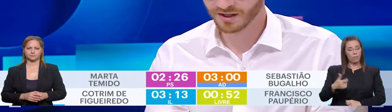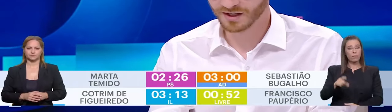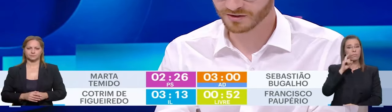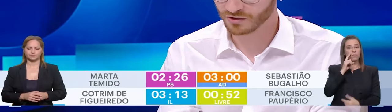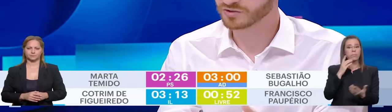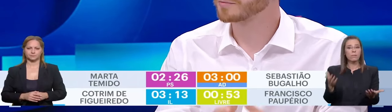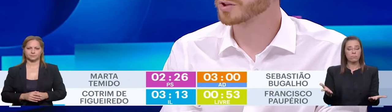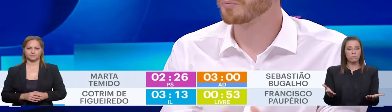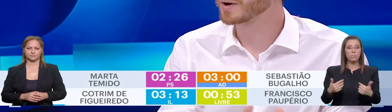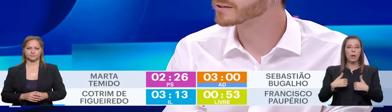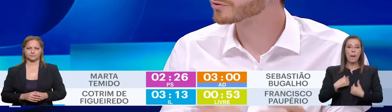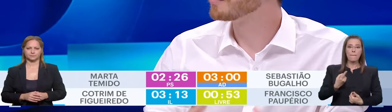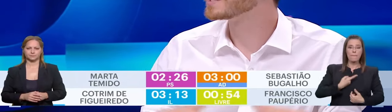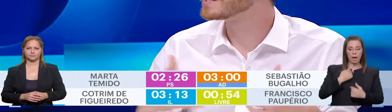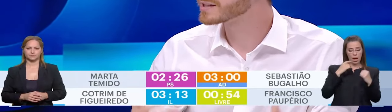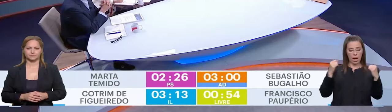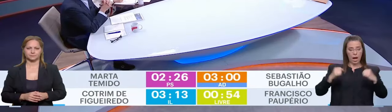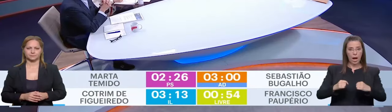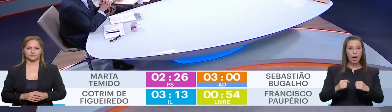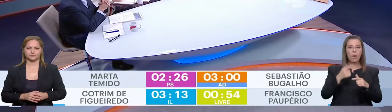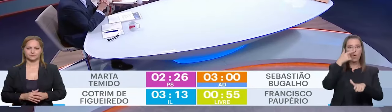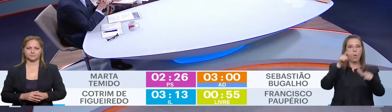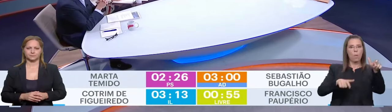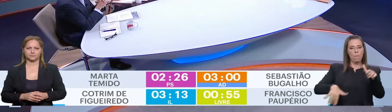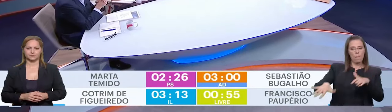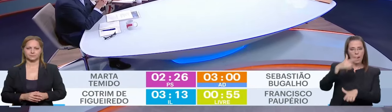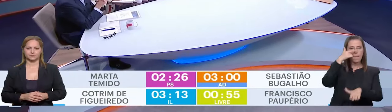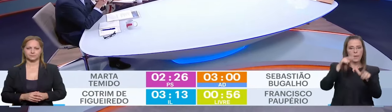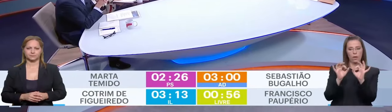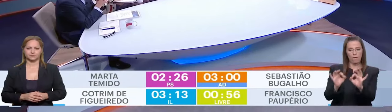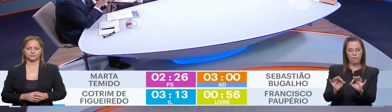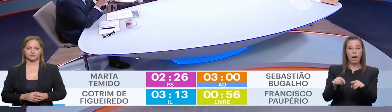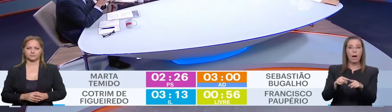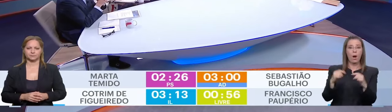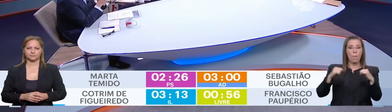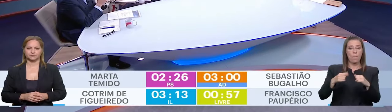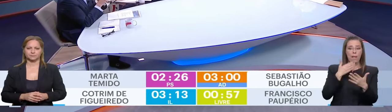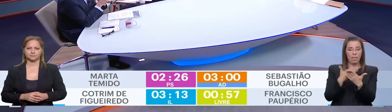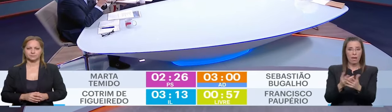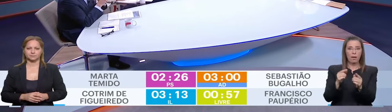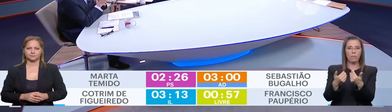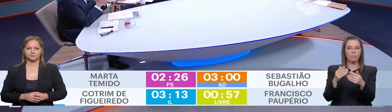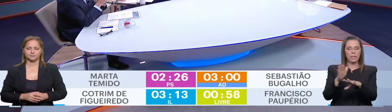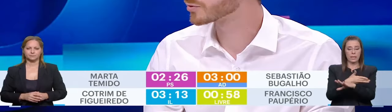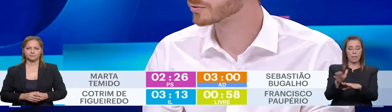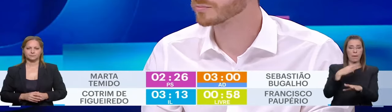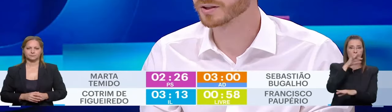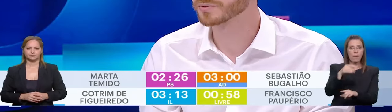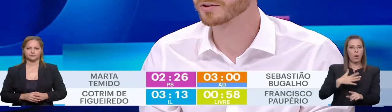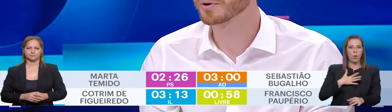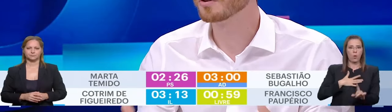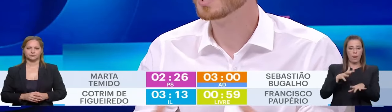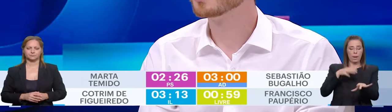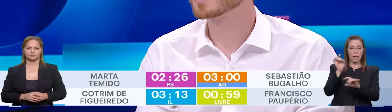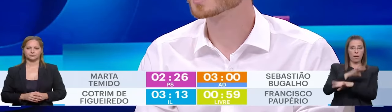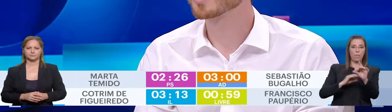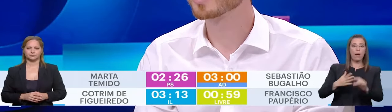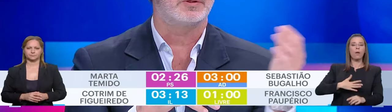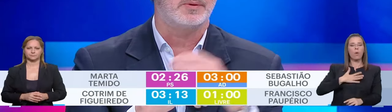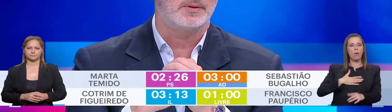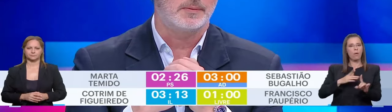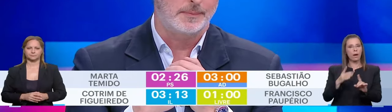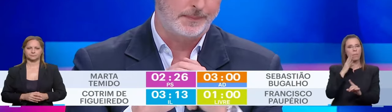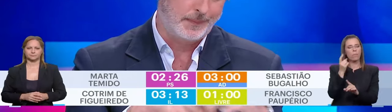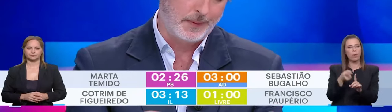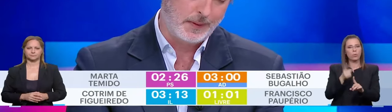defendem que nós devemos ter um pacto que humaniza a chegada das pessoas e este pacto não humaniza ao separar famílias não é isto que procuramos no Parlamento europeu não é